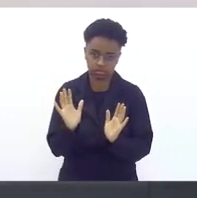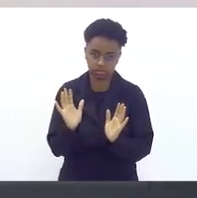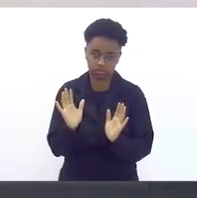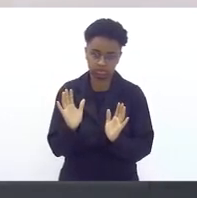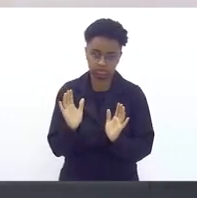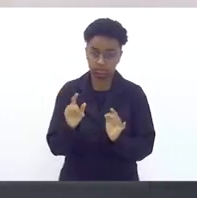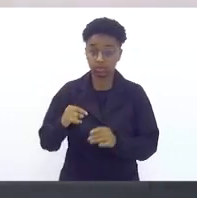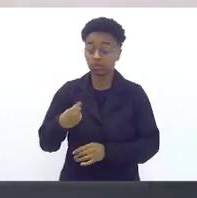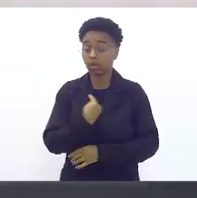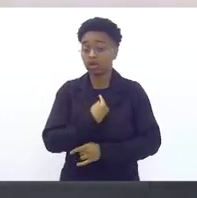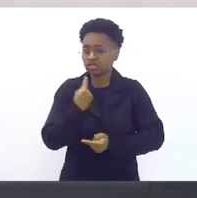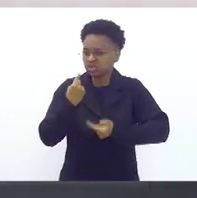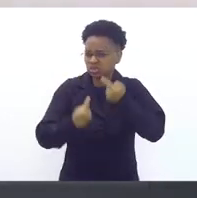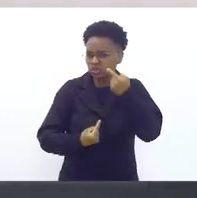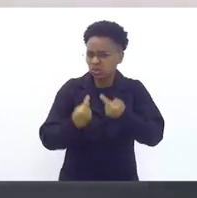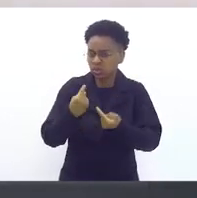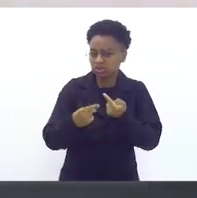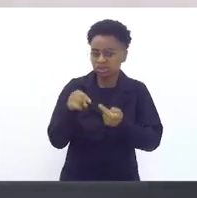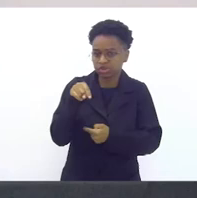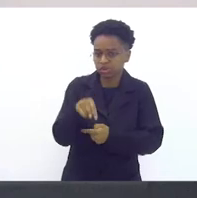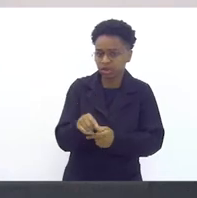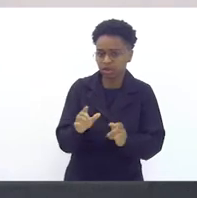não estamos discutindo aqui